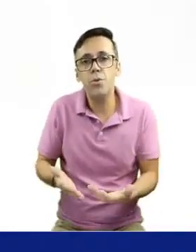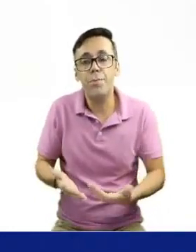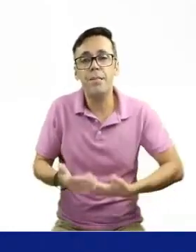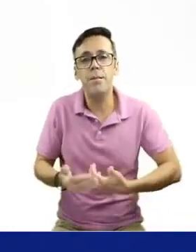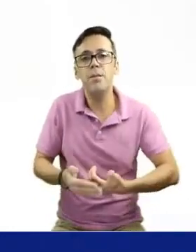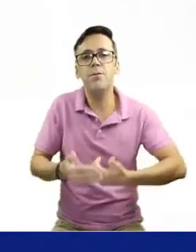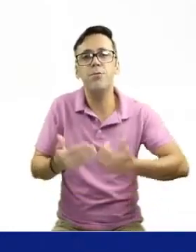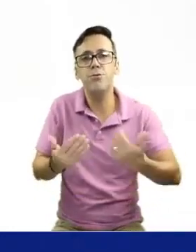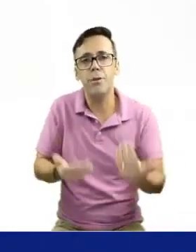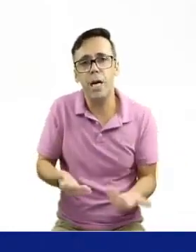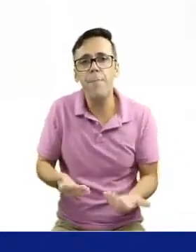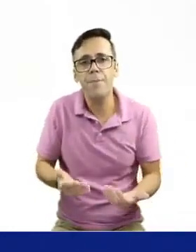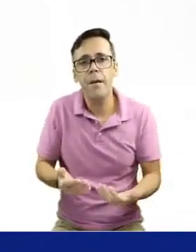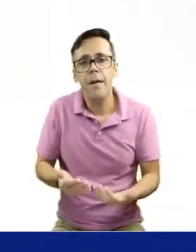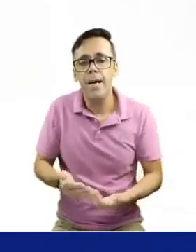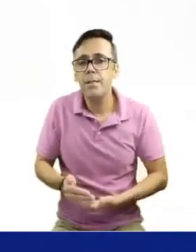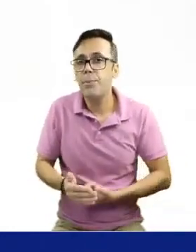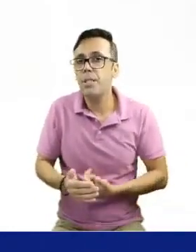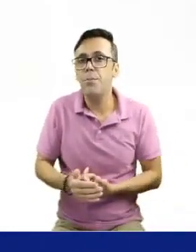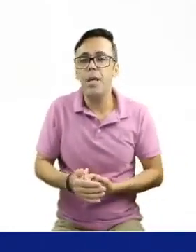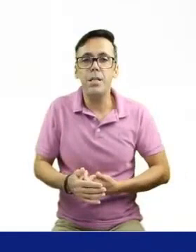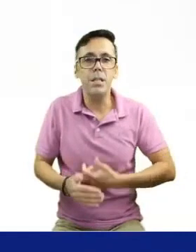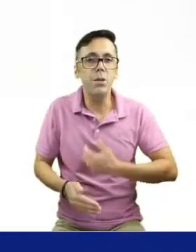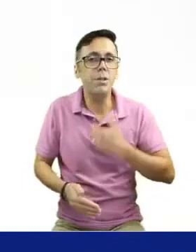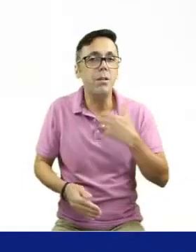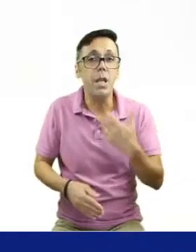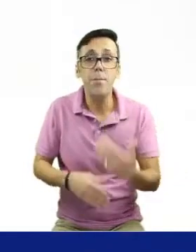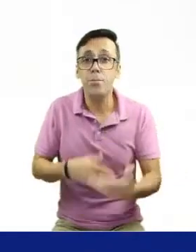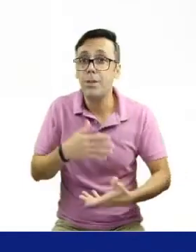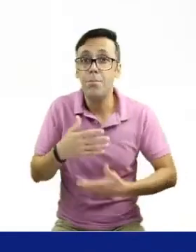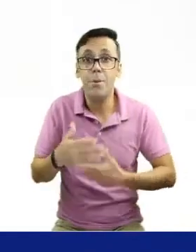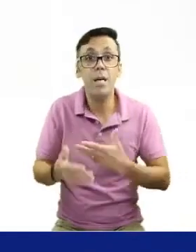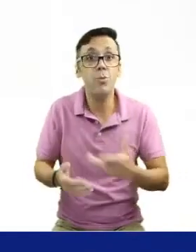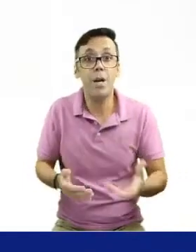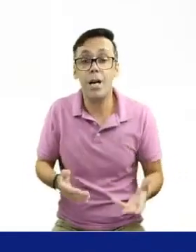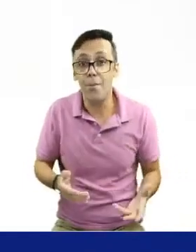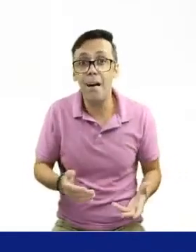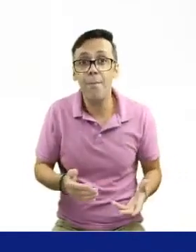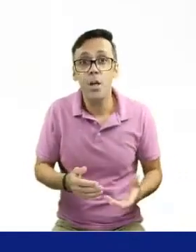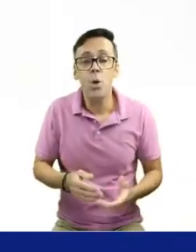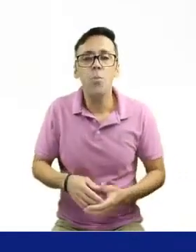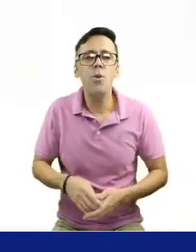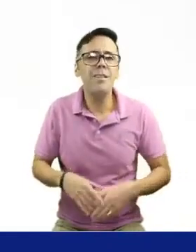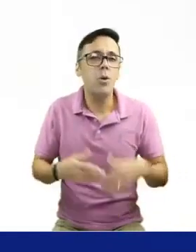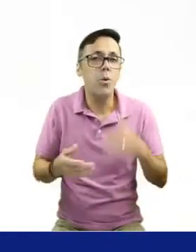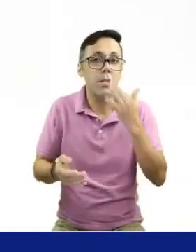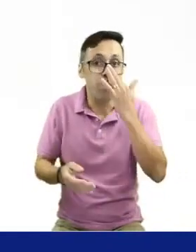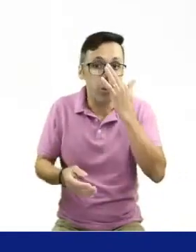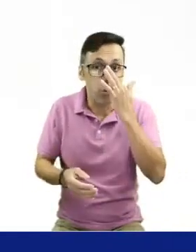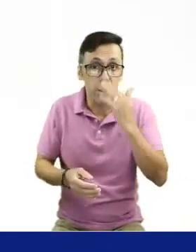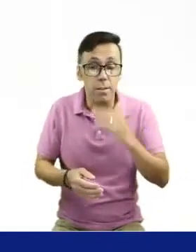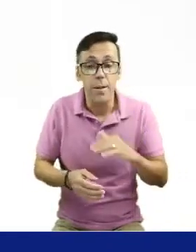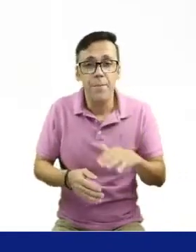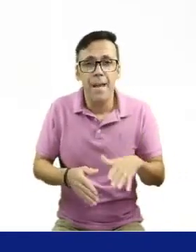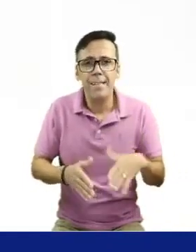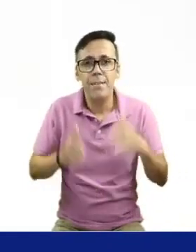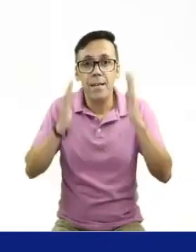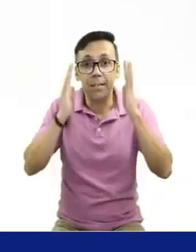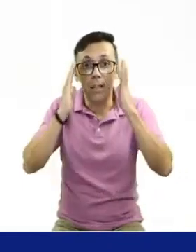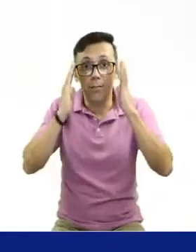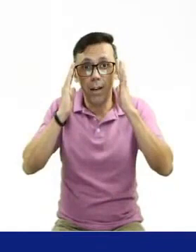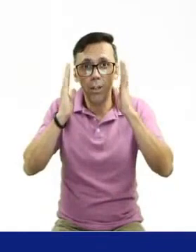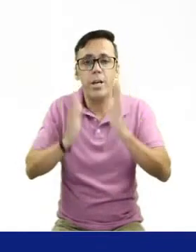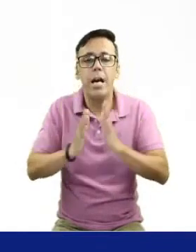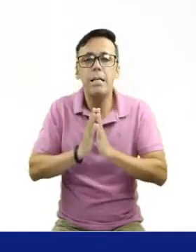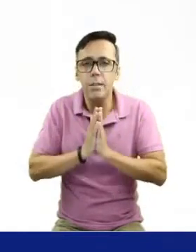públicos precisam funcionar essa pandemia ainda não tem tempo não tem prazo para acabar muita coisa pode acontecer